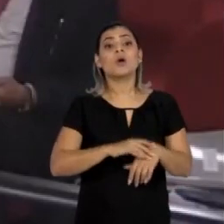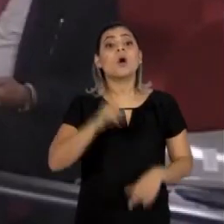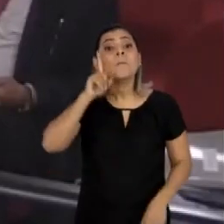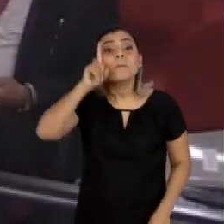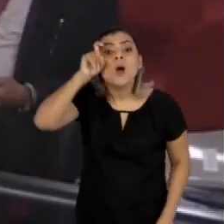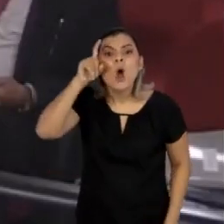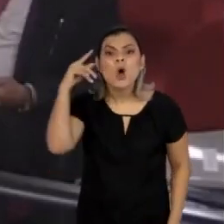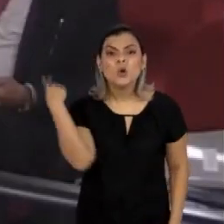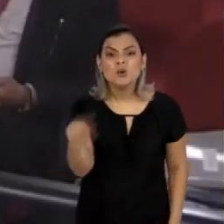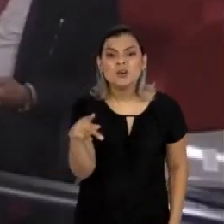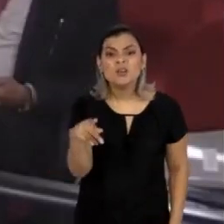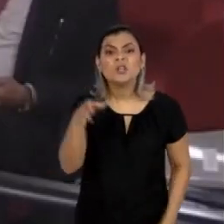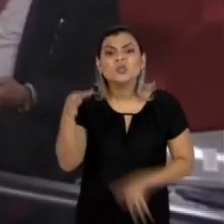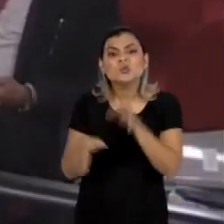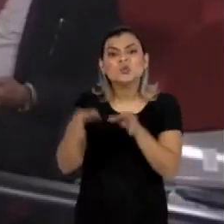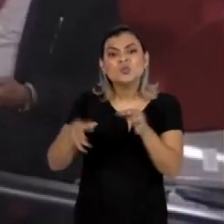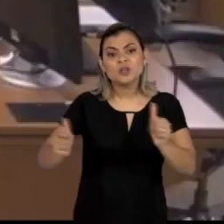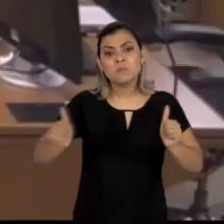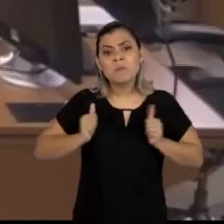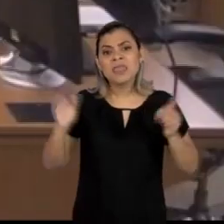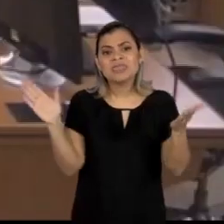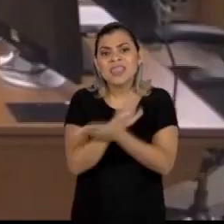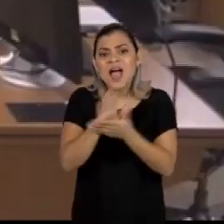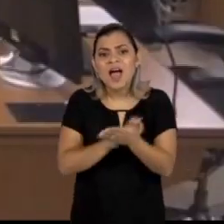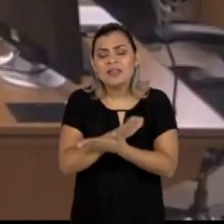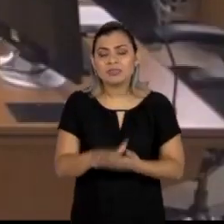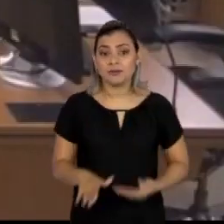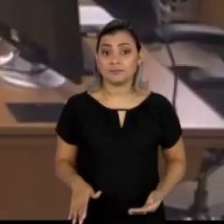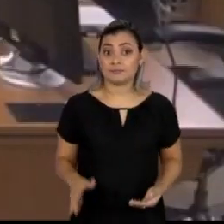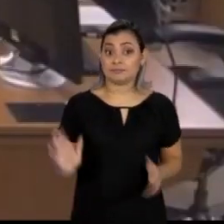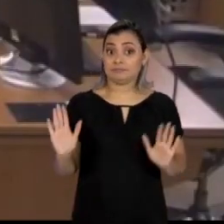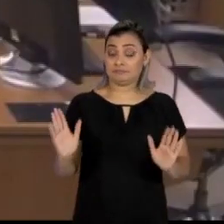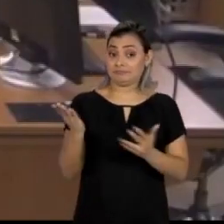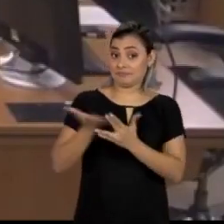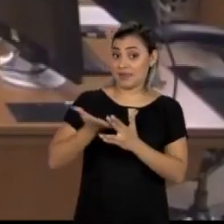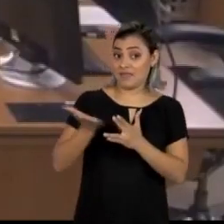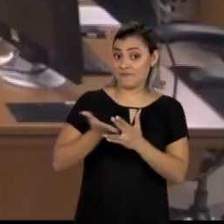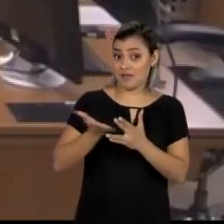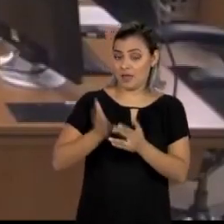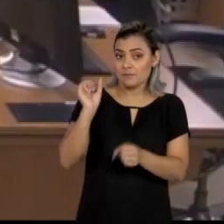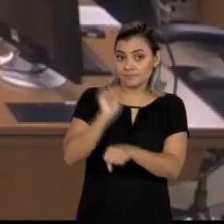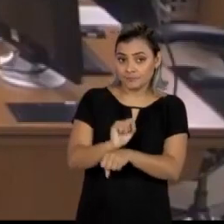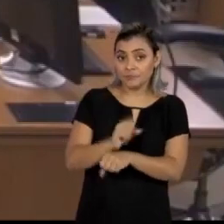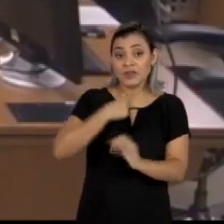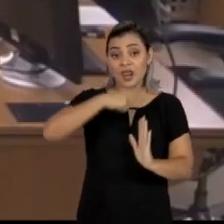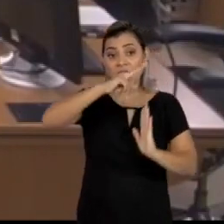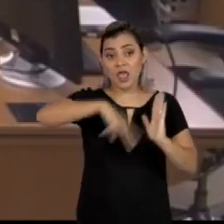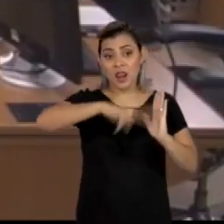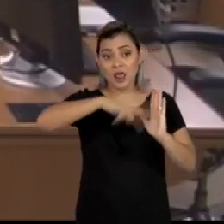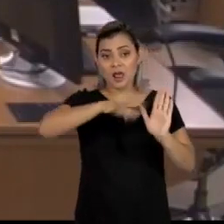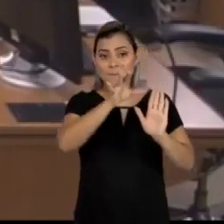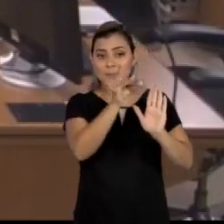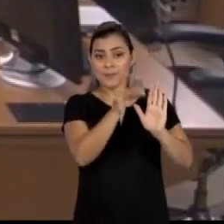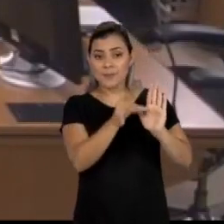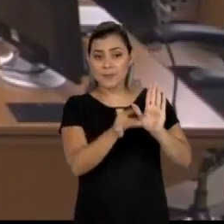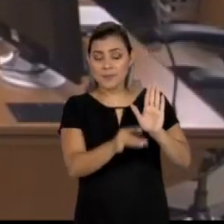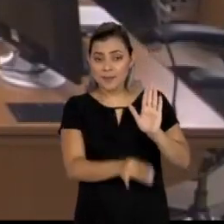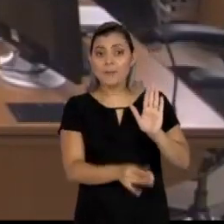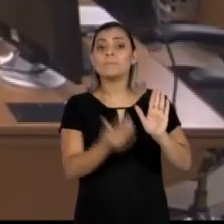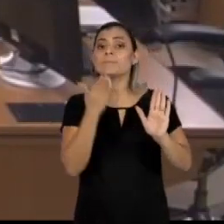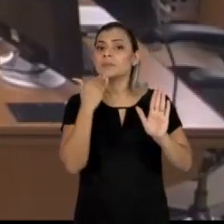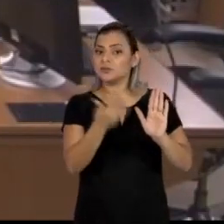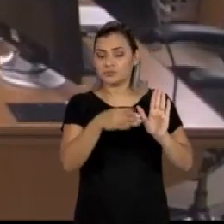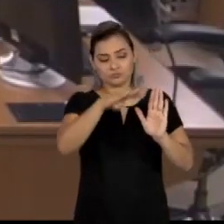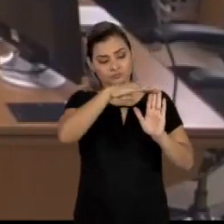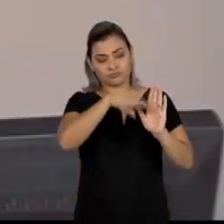de atuar com parcialidade. Após um intervalo, o relator leu o voto sobre as questões preliminares pedidas